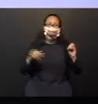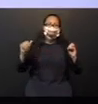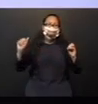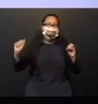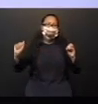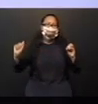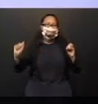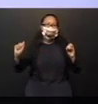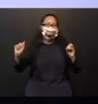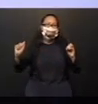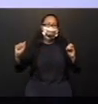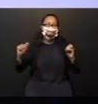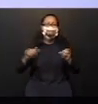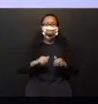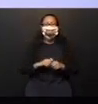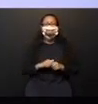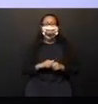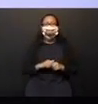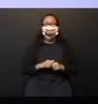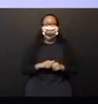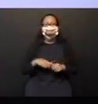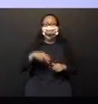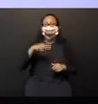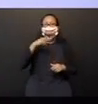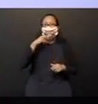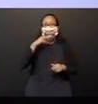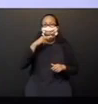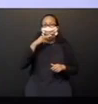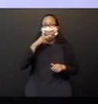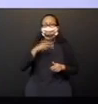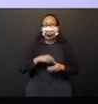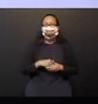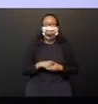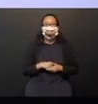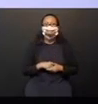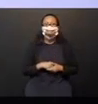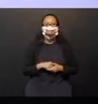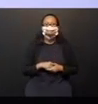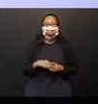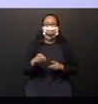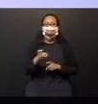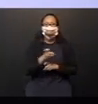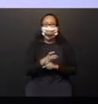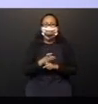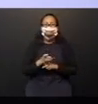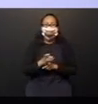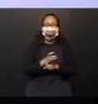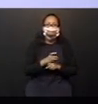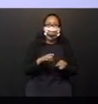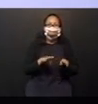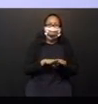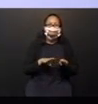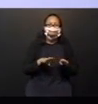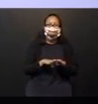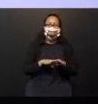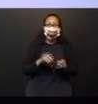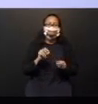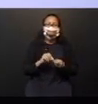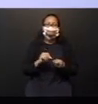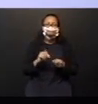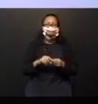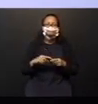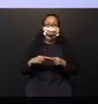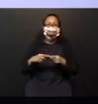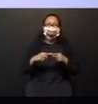e aventureiras se referem a netas e netos. Então, o adjetivo também vai fazer a concordância. Eu não